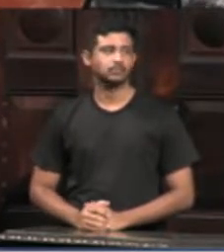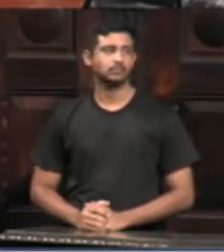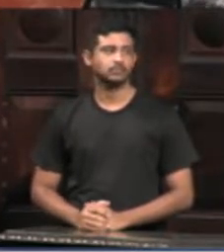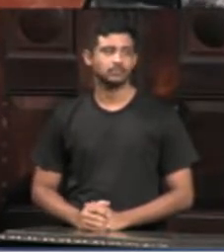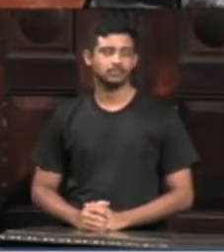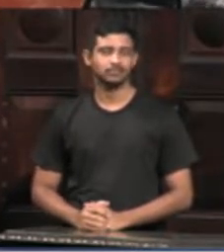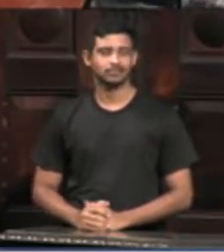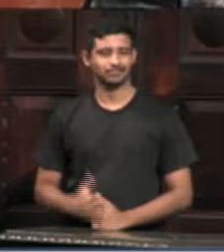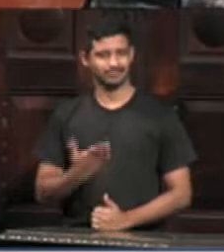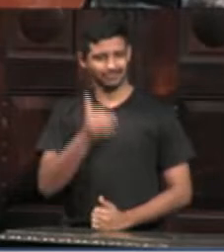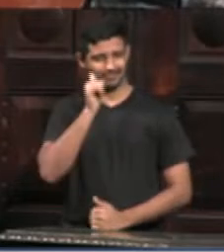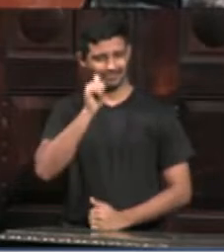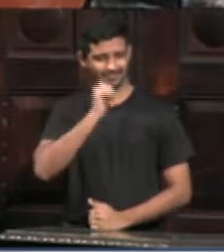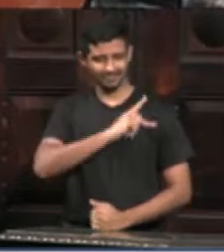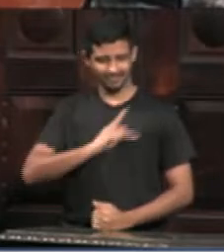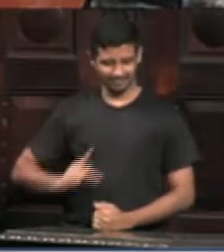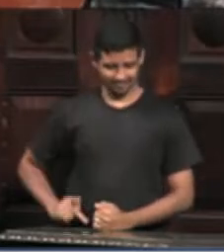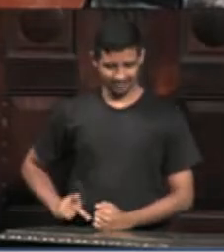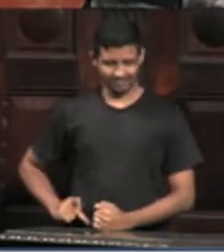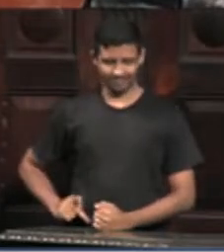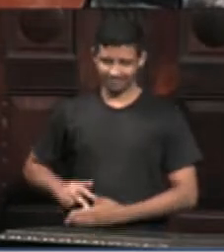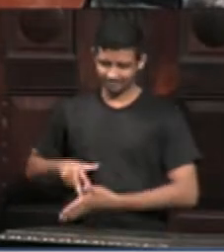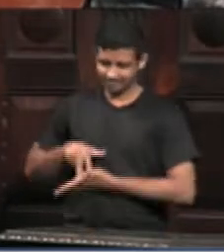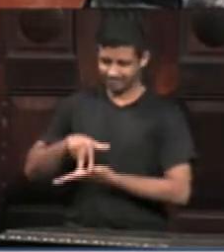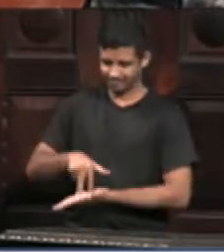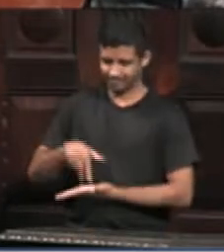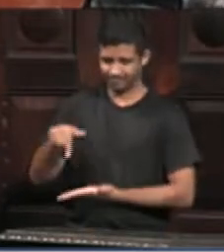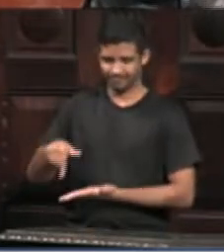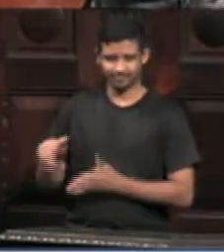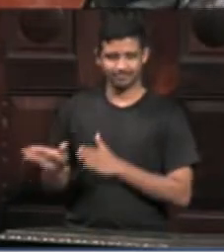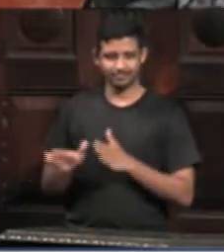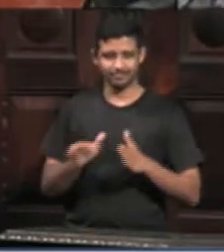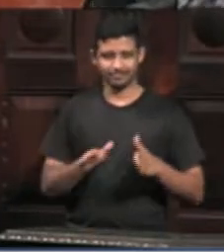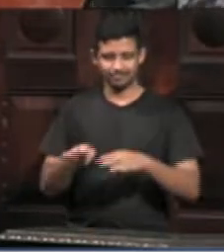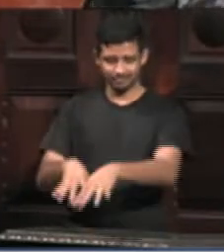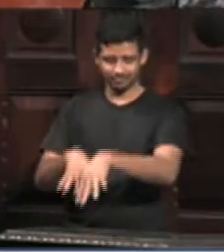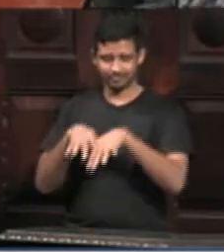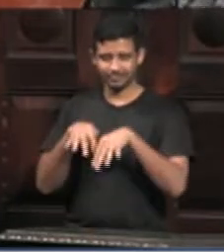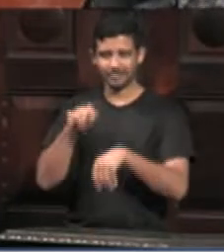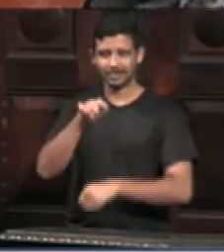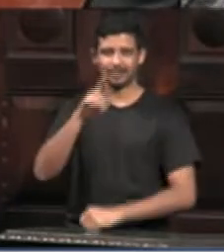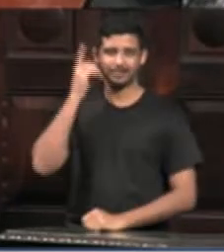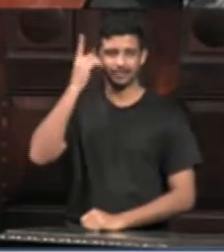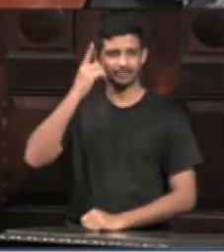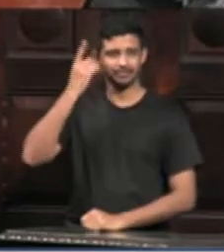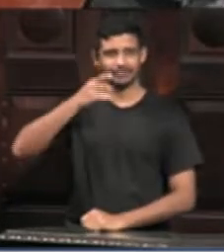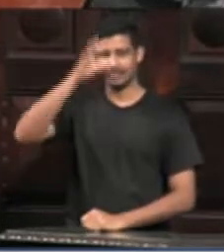Senhora presidente dos trabalhos desta sessão, nobre deputada Tia Ju,